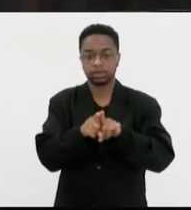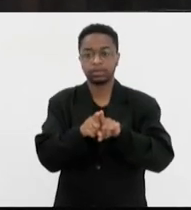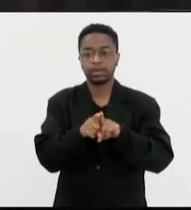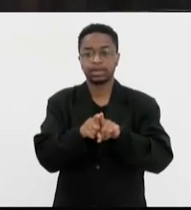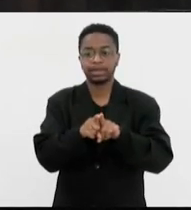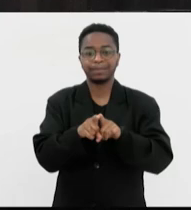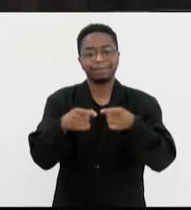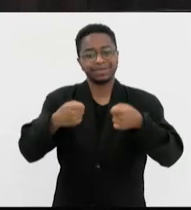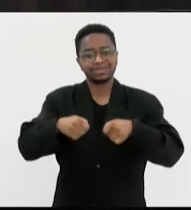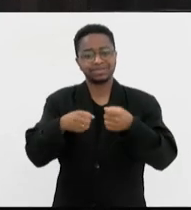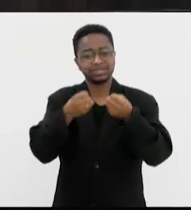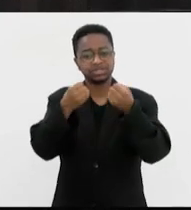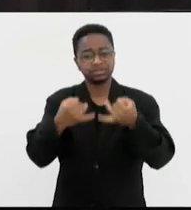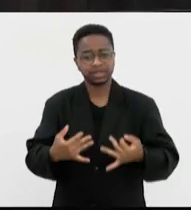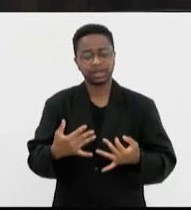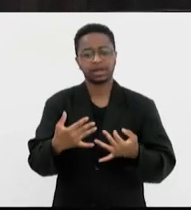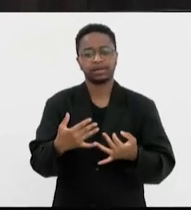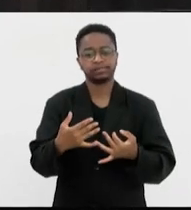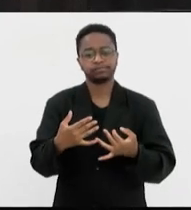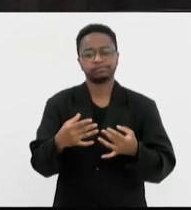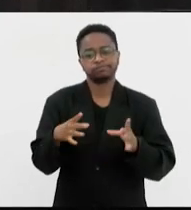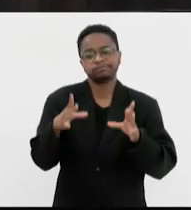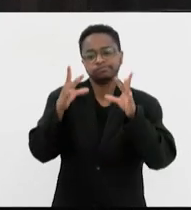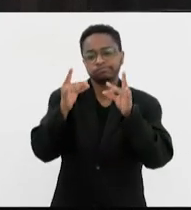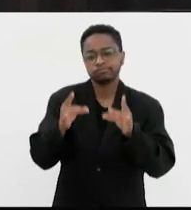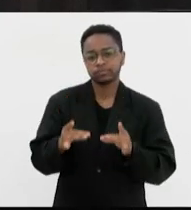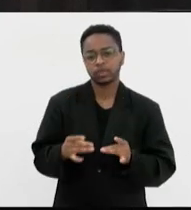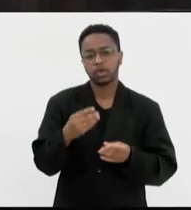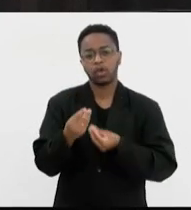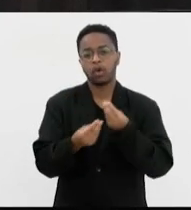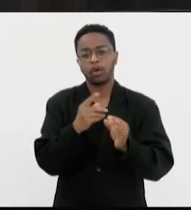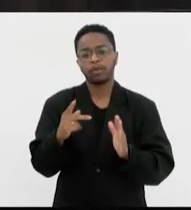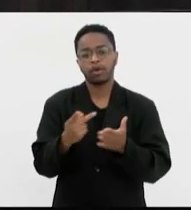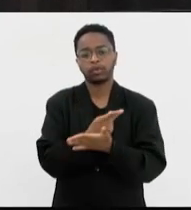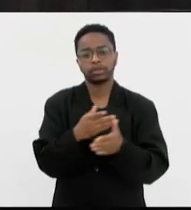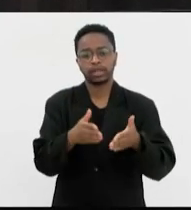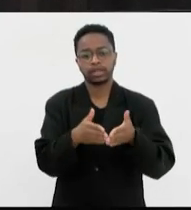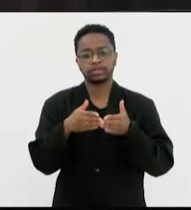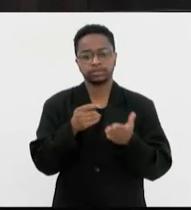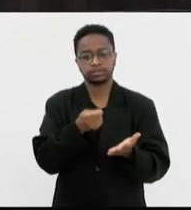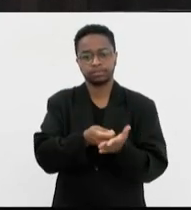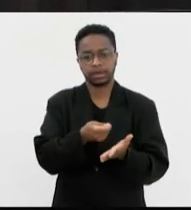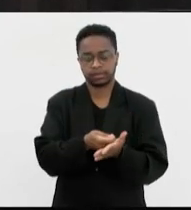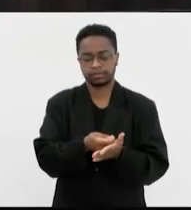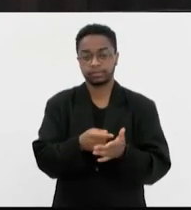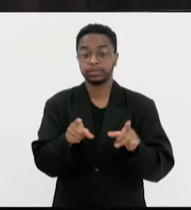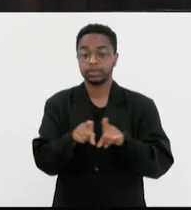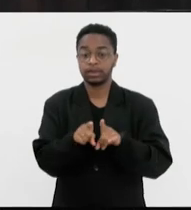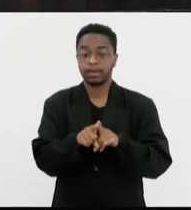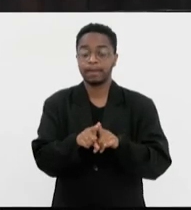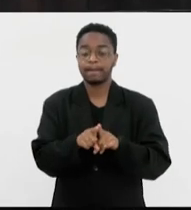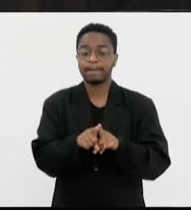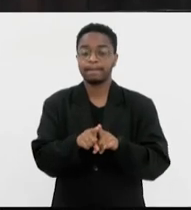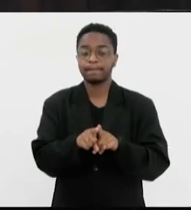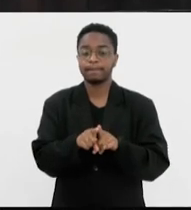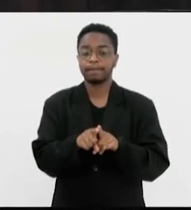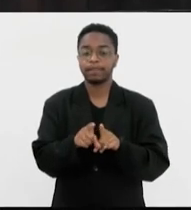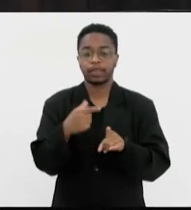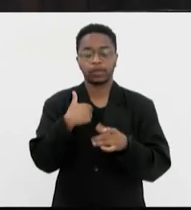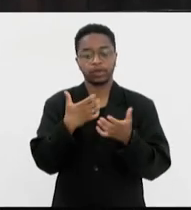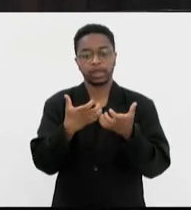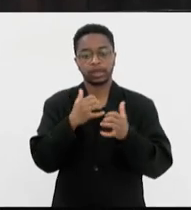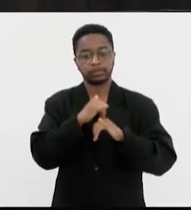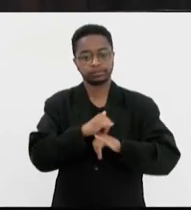uma justificativa mais robusta para que essa isenção aconteça. Mas, de resto, apenas reafirmar